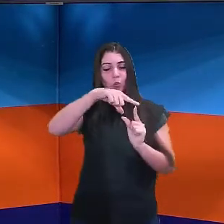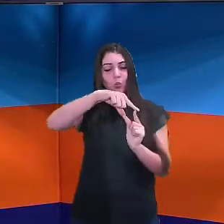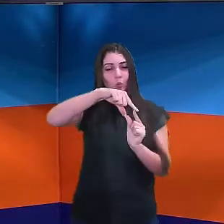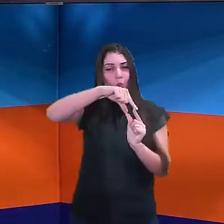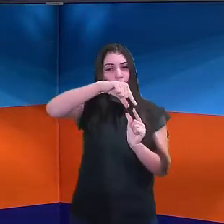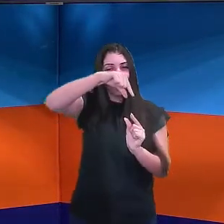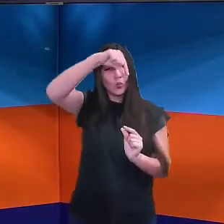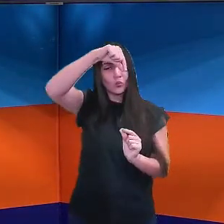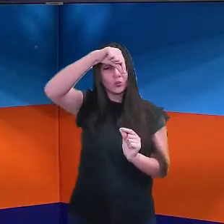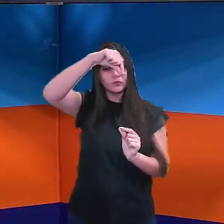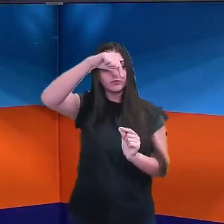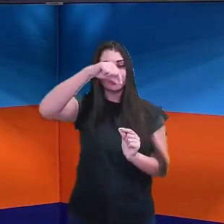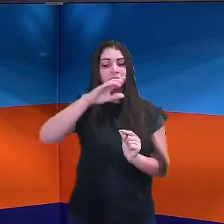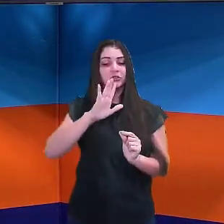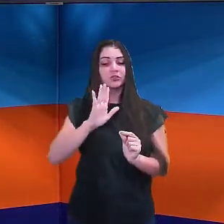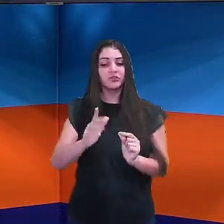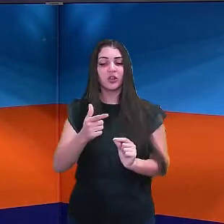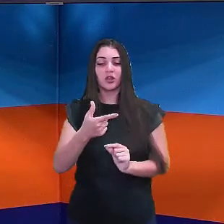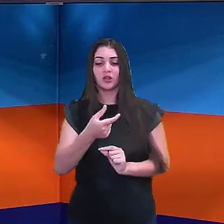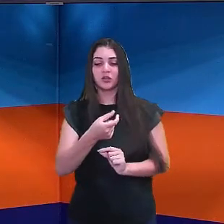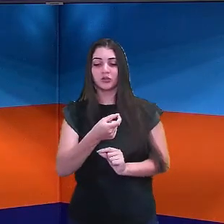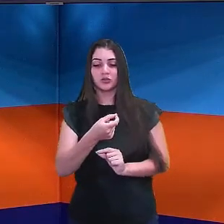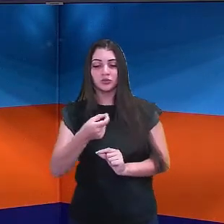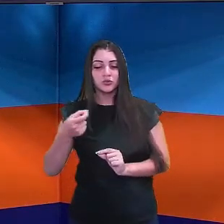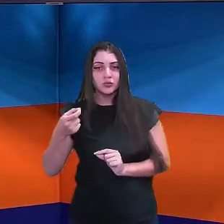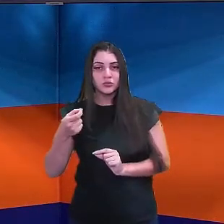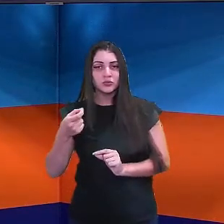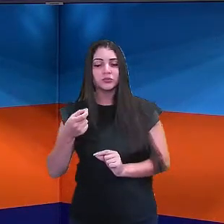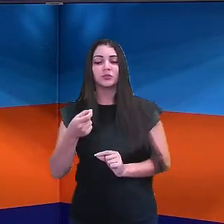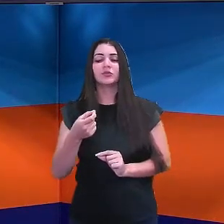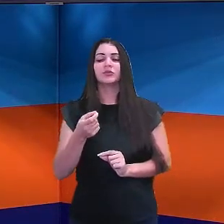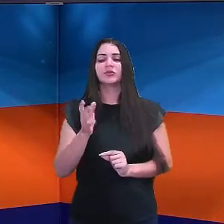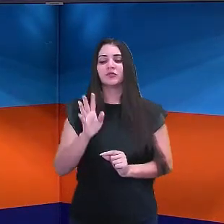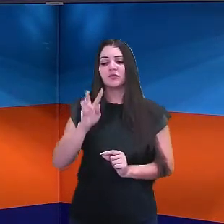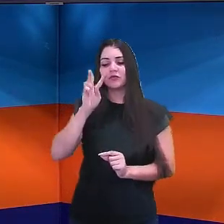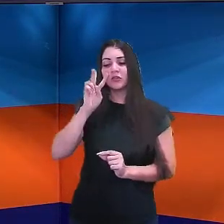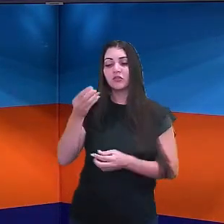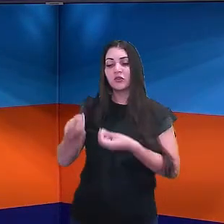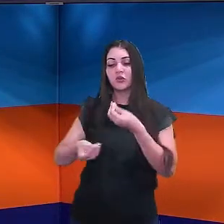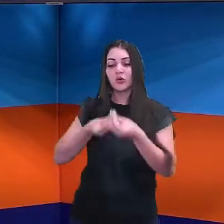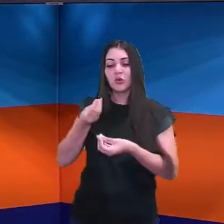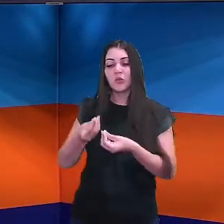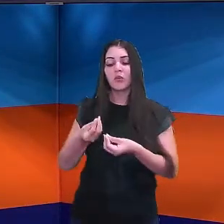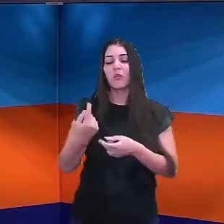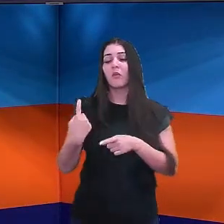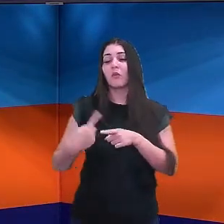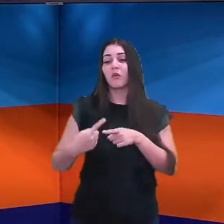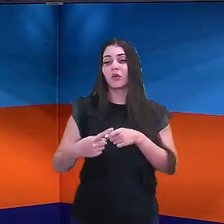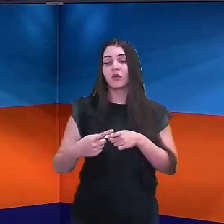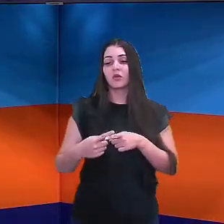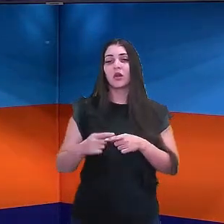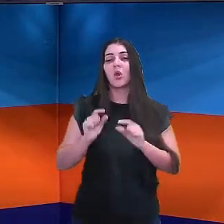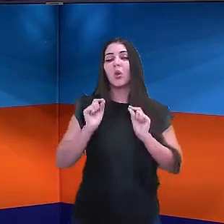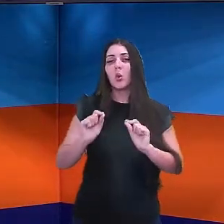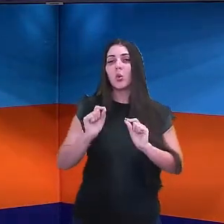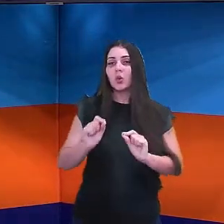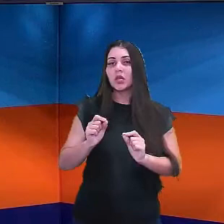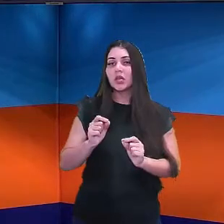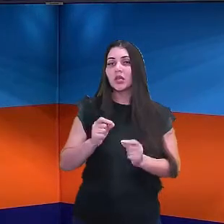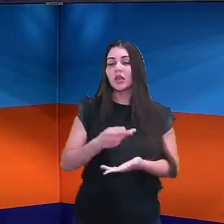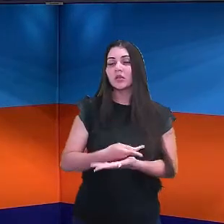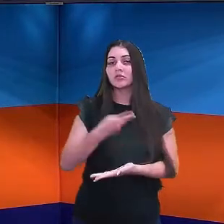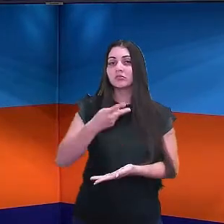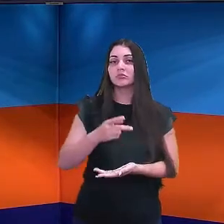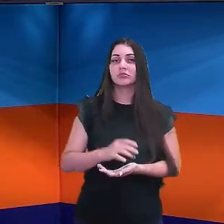fininho? Já no ano 2000, olha só como é que está. Ou seja, porque as pessoas... O que causa,